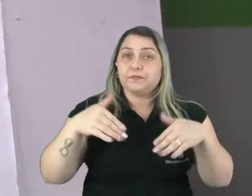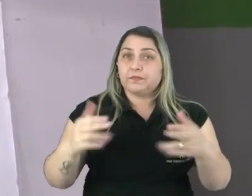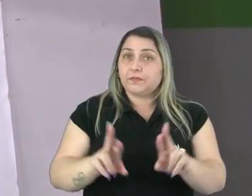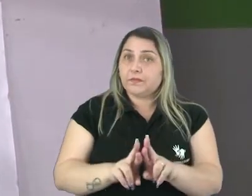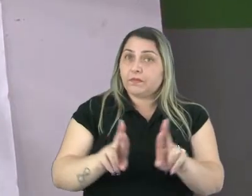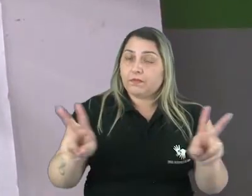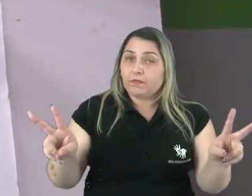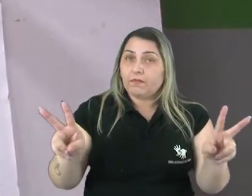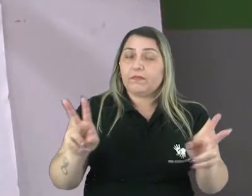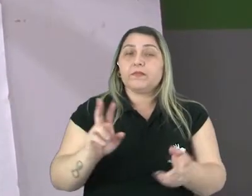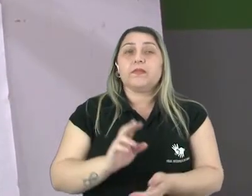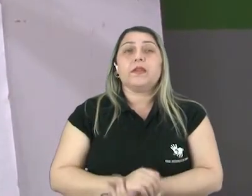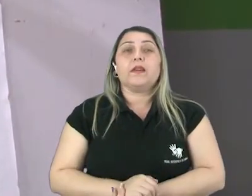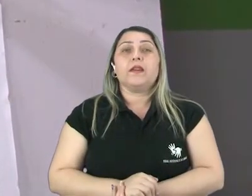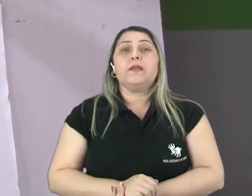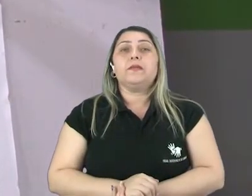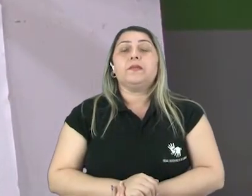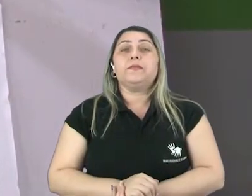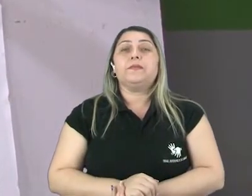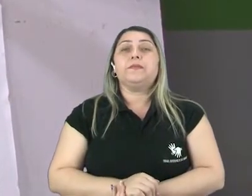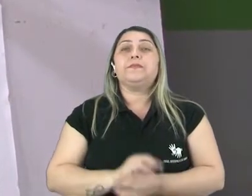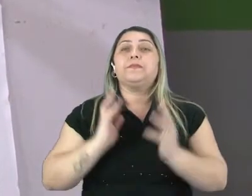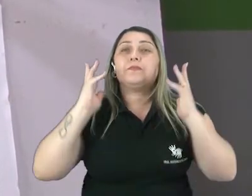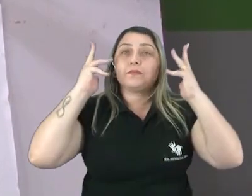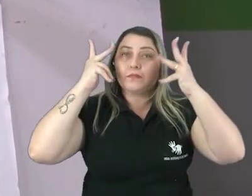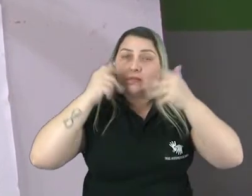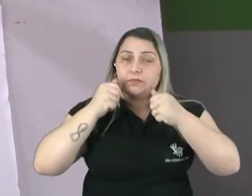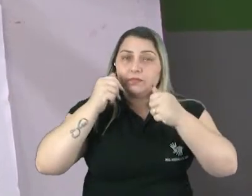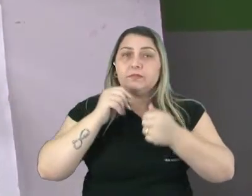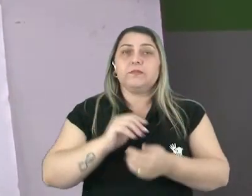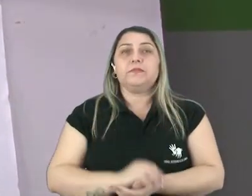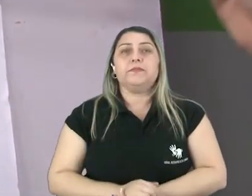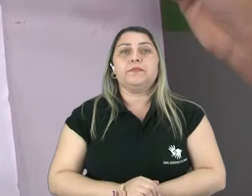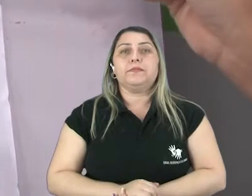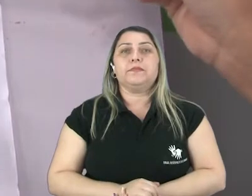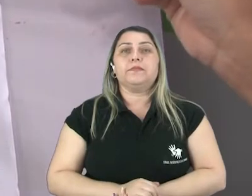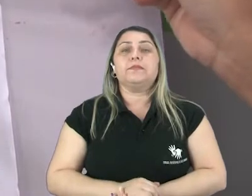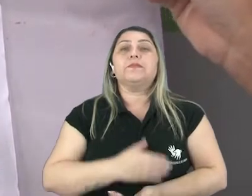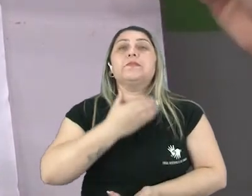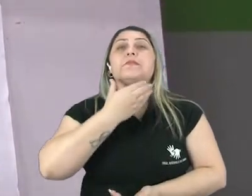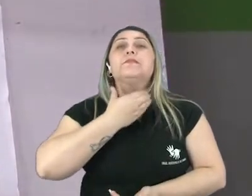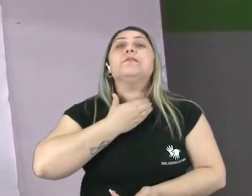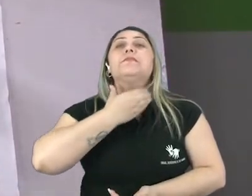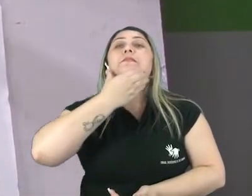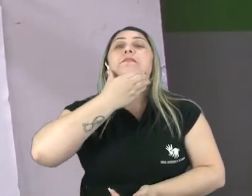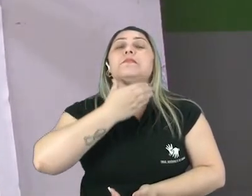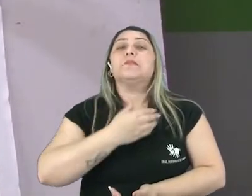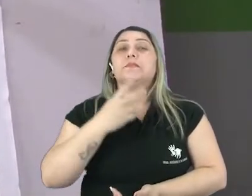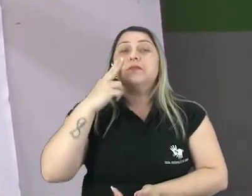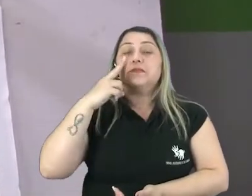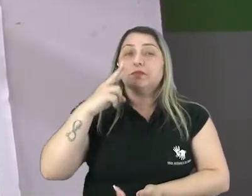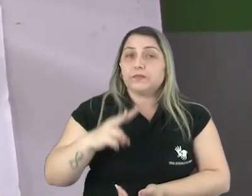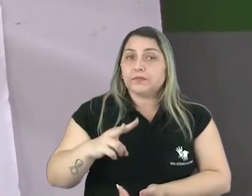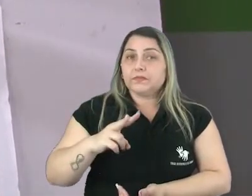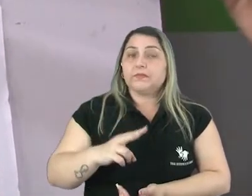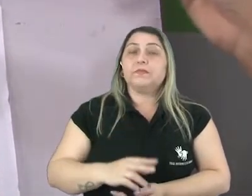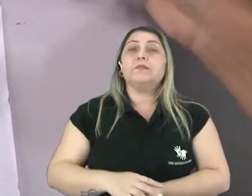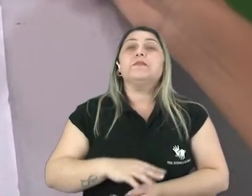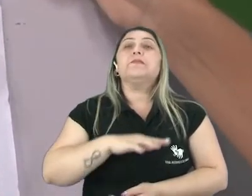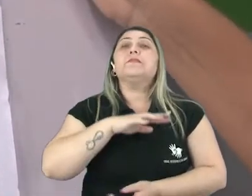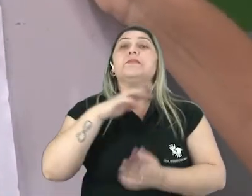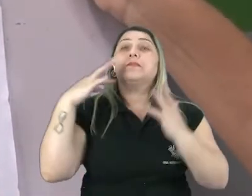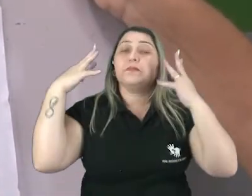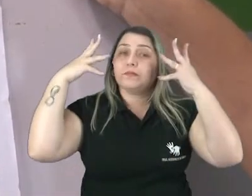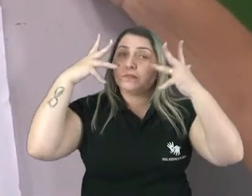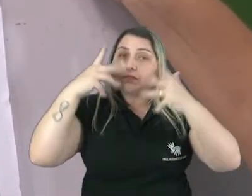é a diferença do leão, certo? Entre o leão e a girafa. Vamos observar. O